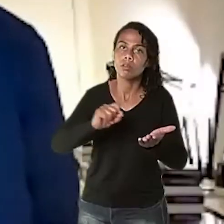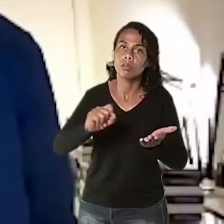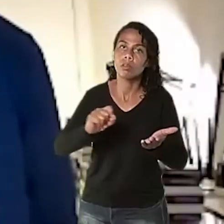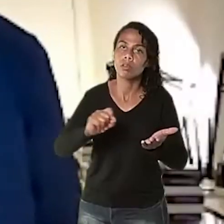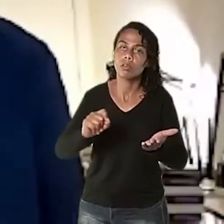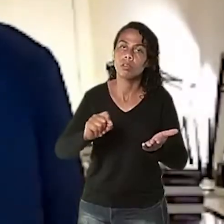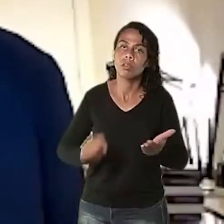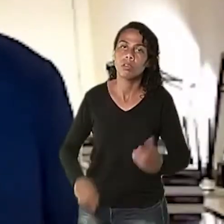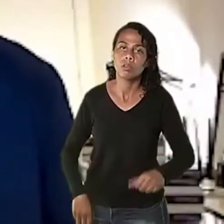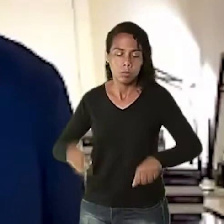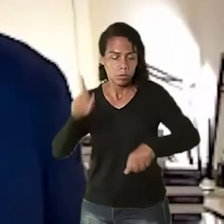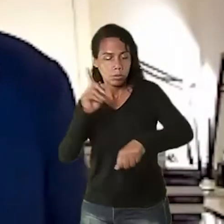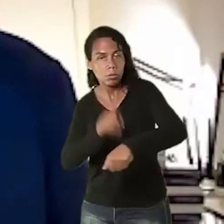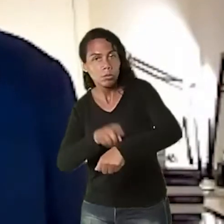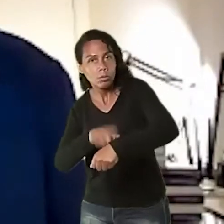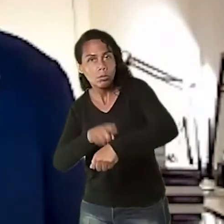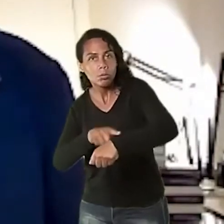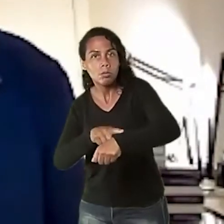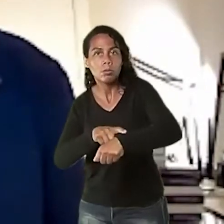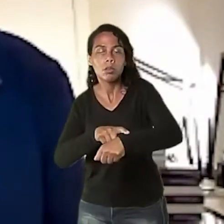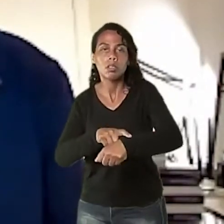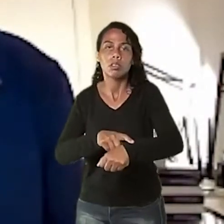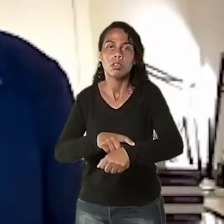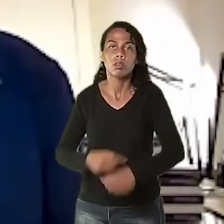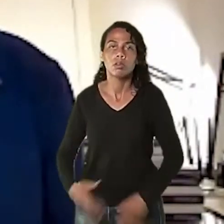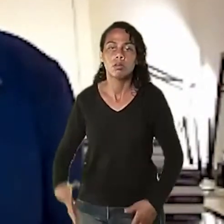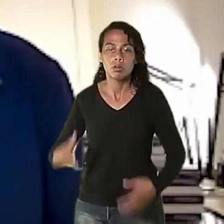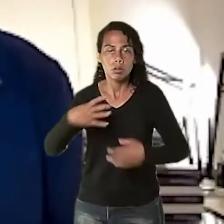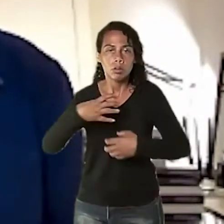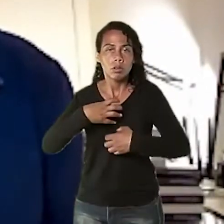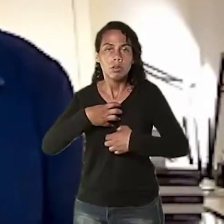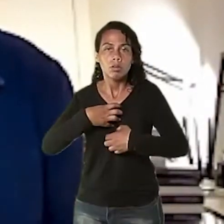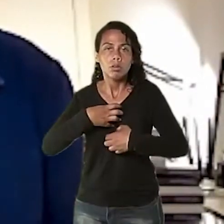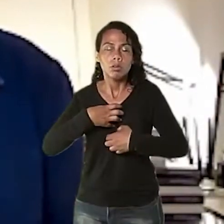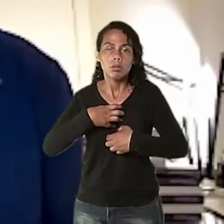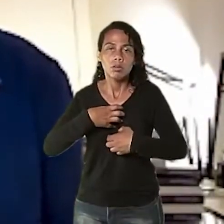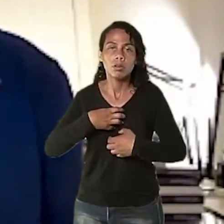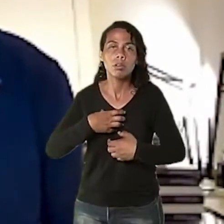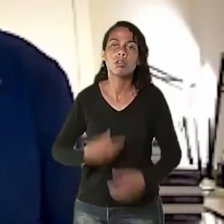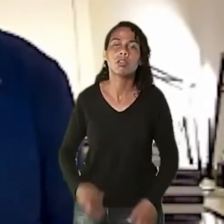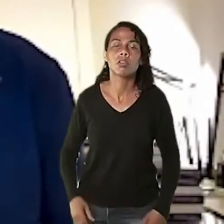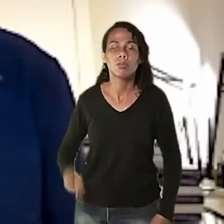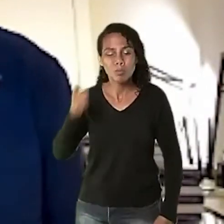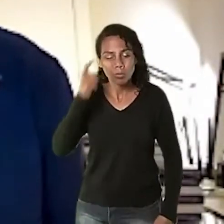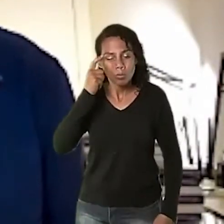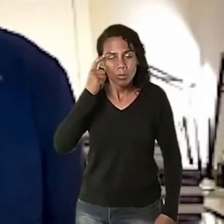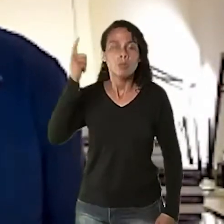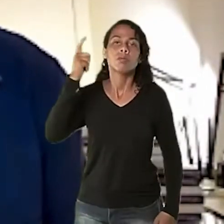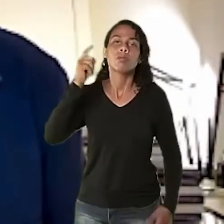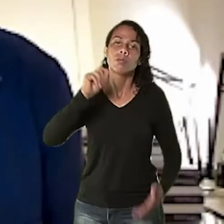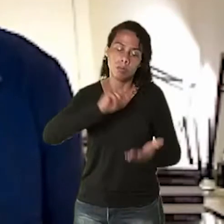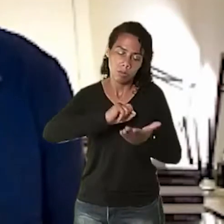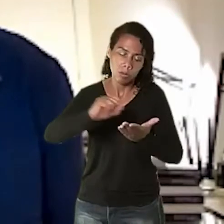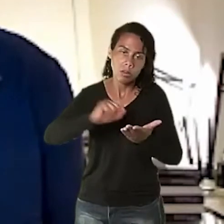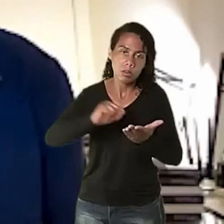crônica mês passado, eu acho, sei lá, ou faz mais tempo, o tempo está passando de uma forma estranha ultimamente, em que ele fala do pai